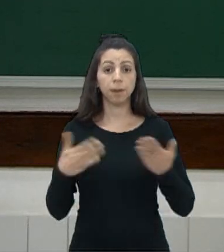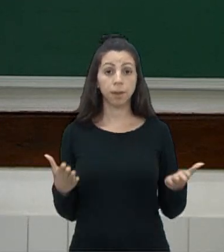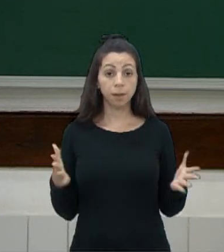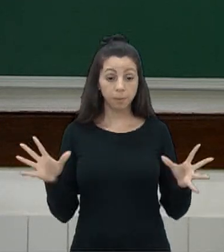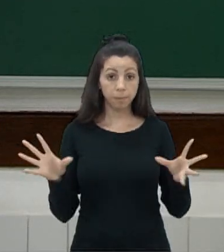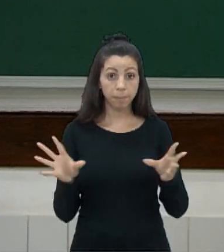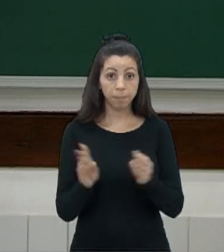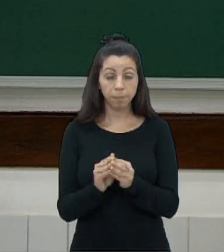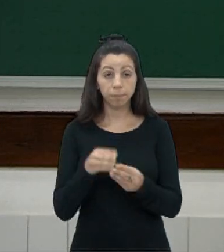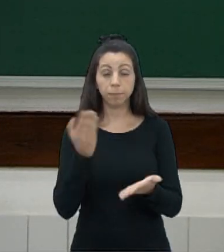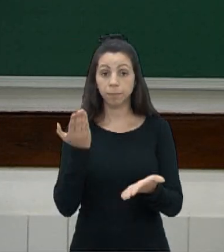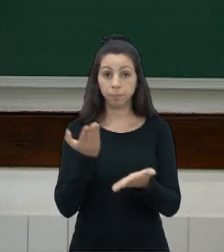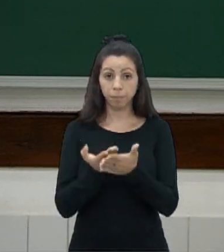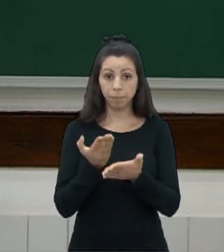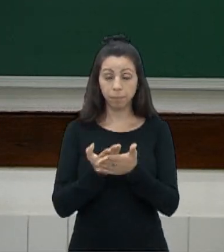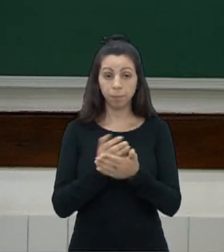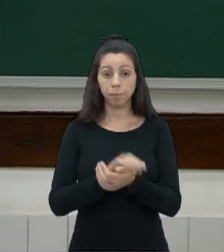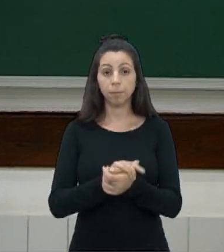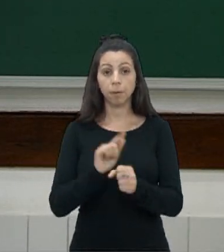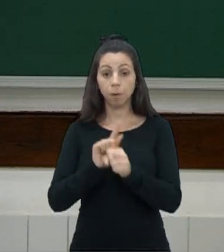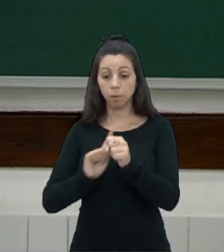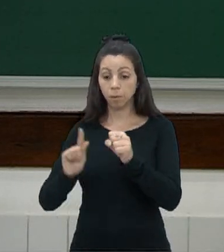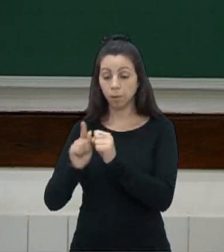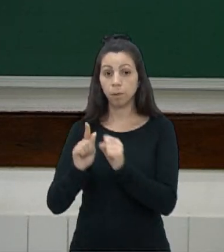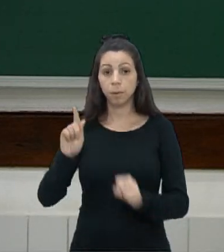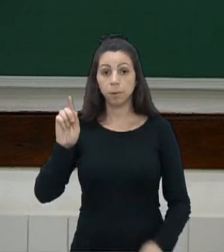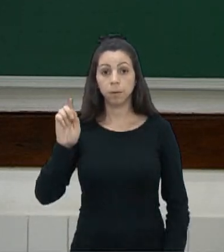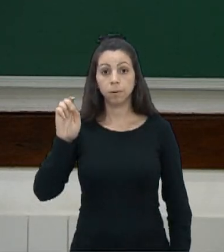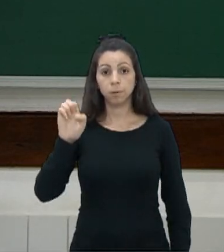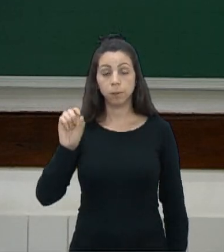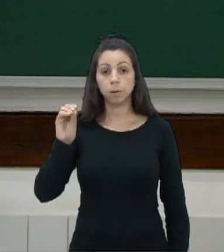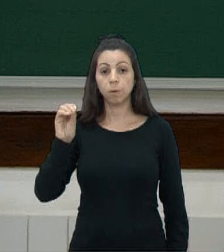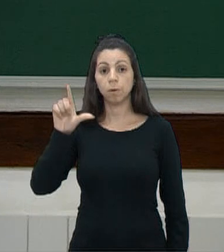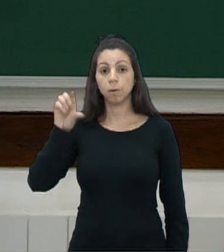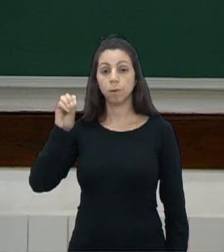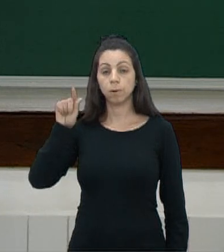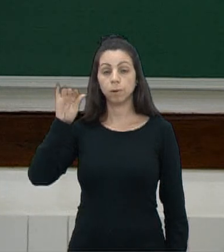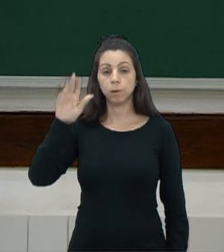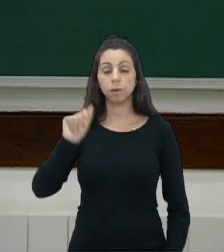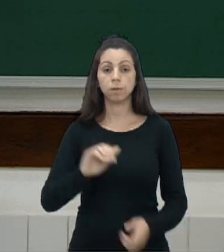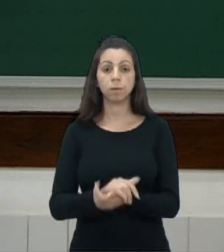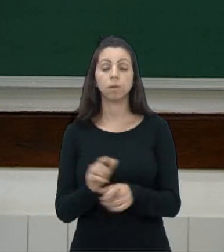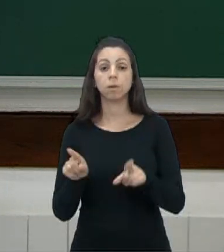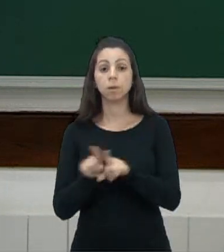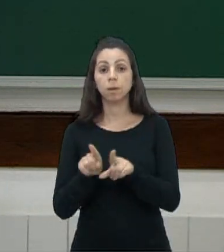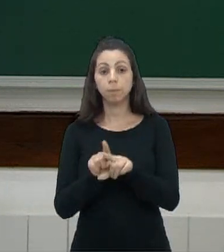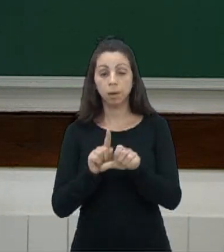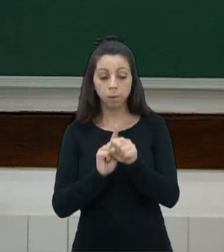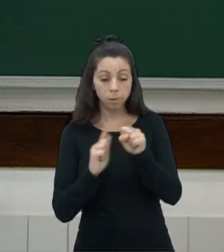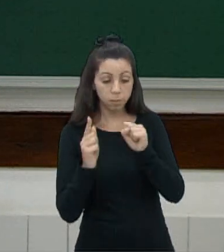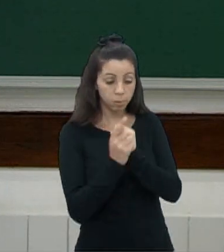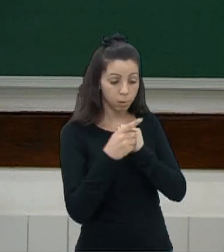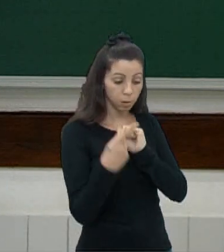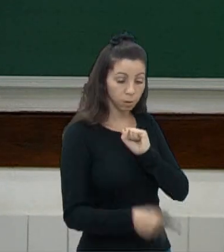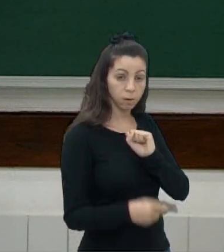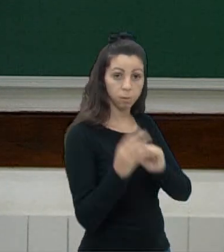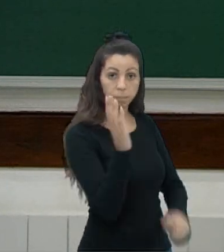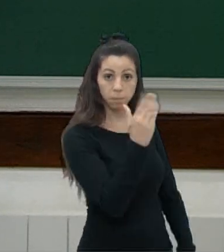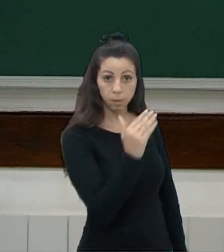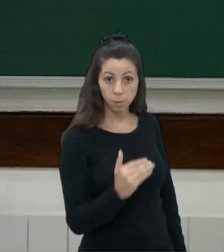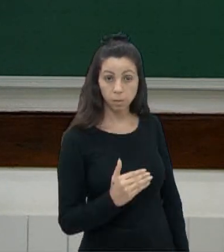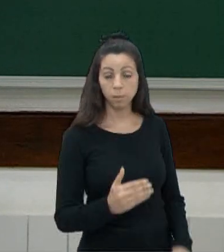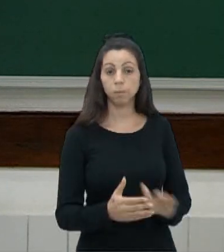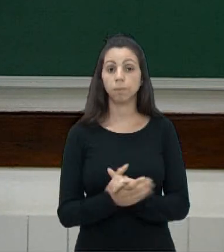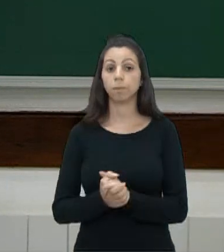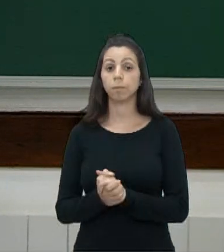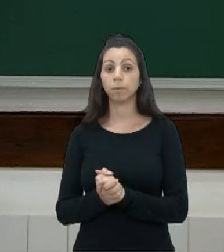nós falamos um pouquinho sobre a geologia, falamos também um pouco sobre a geologia do nosso país, a geologia brasileira,